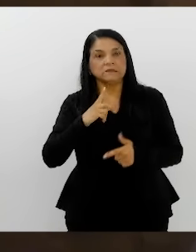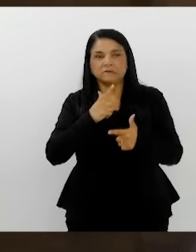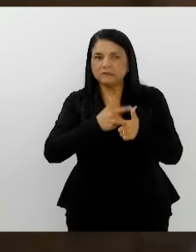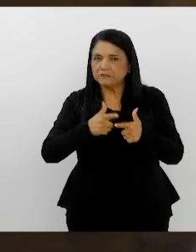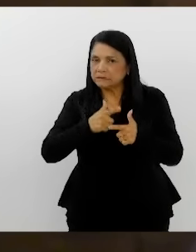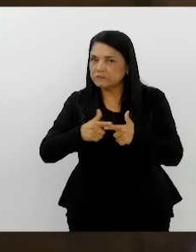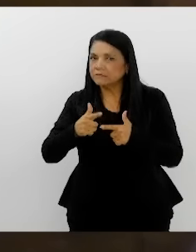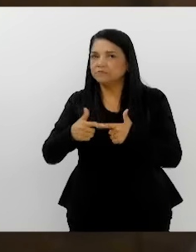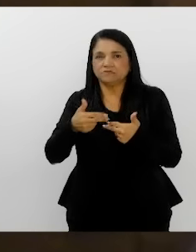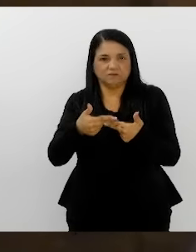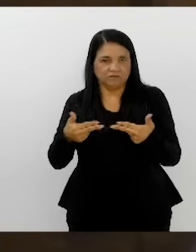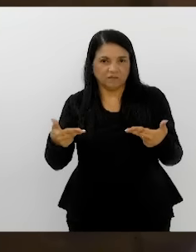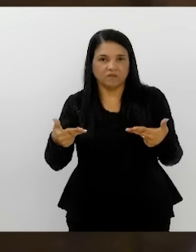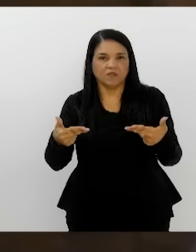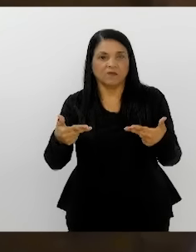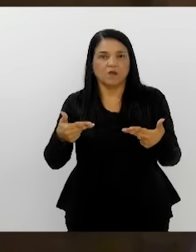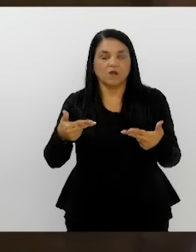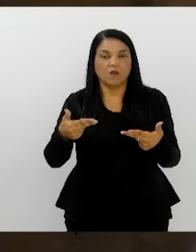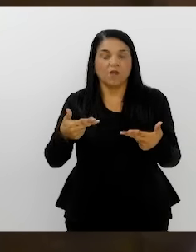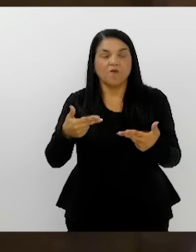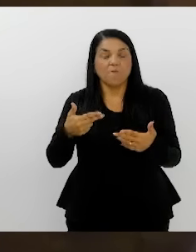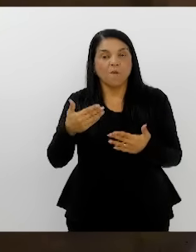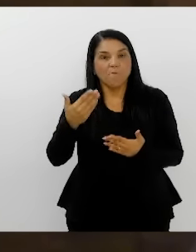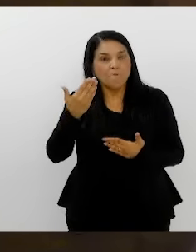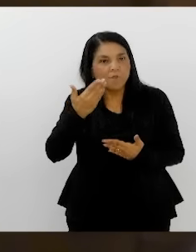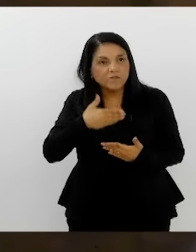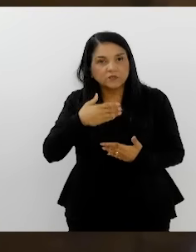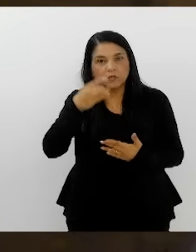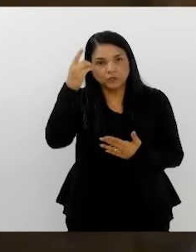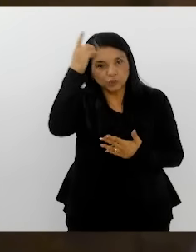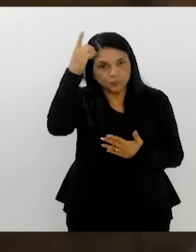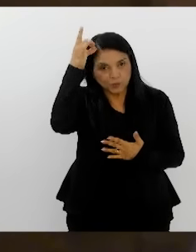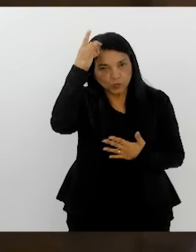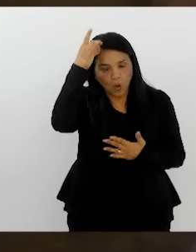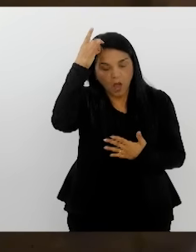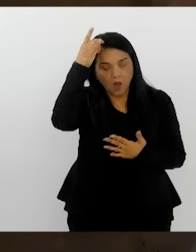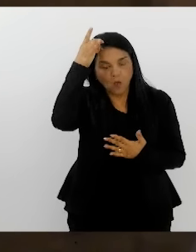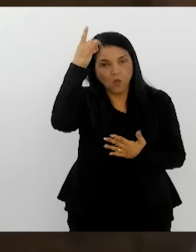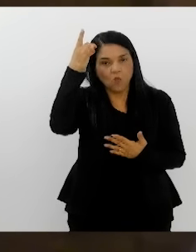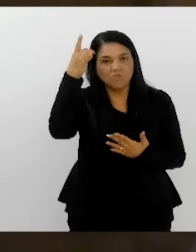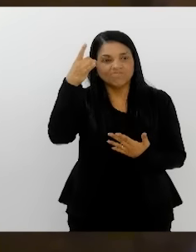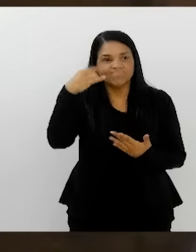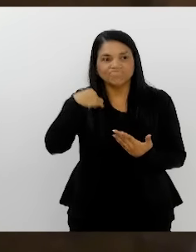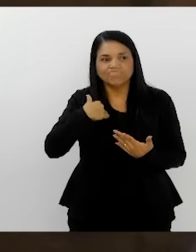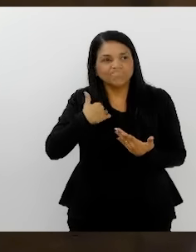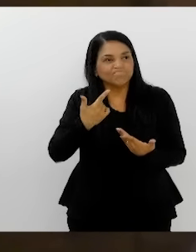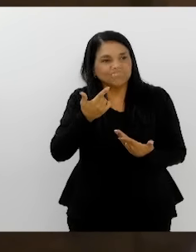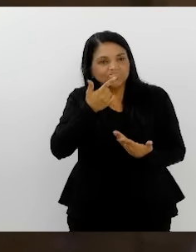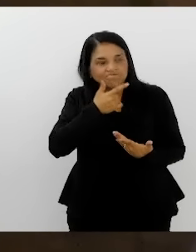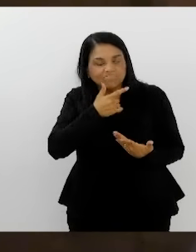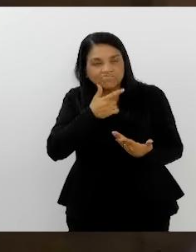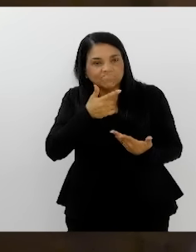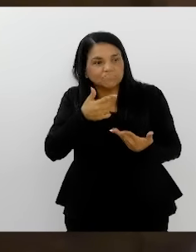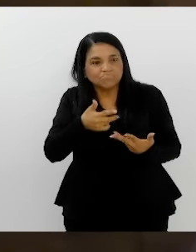de provação de vida espiritual, em que a gente já não via mais a luz no